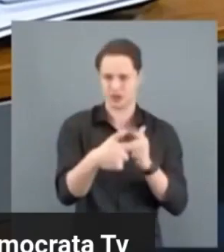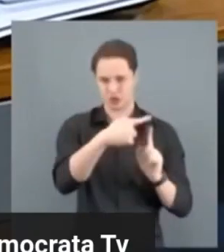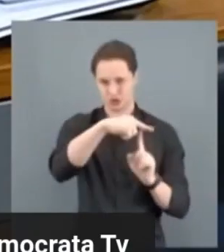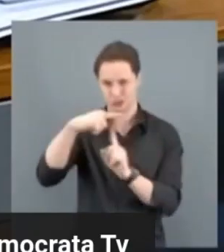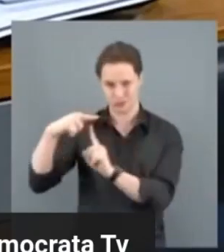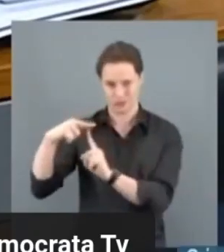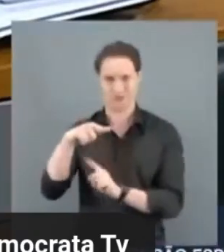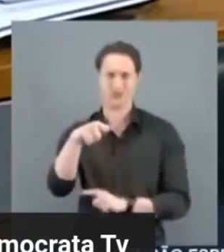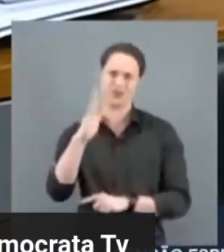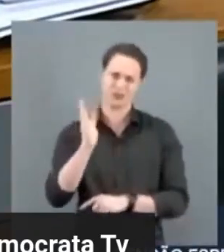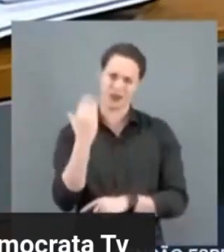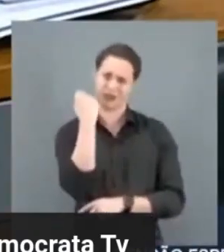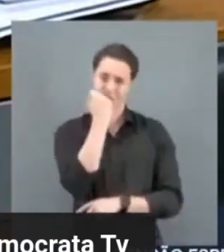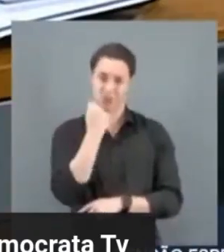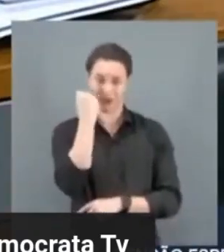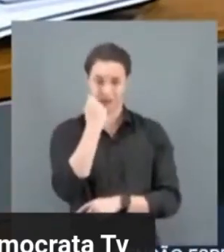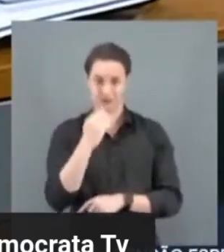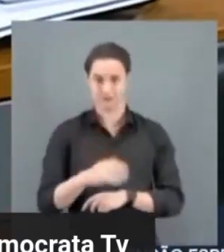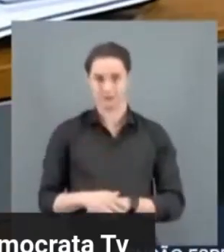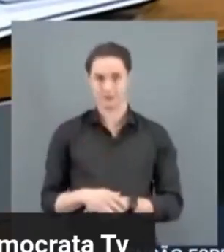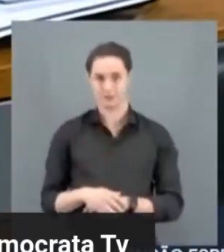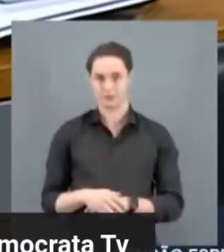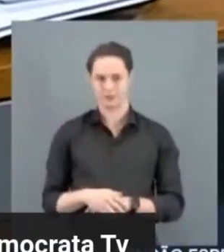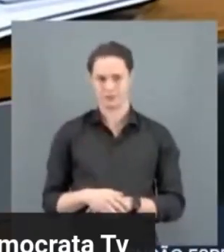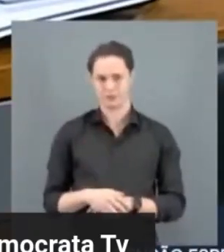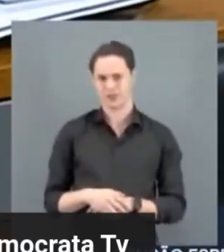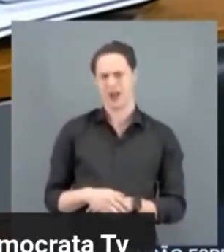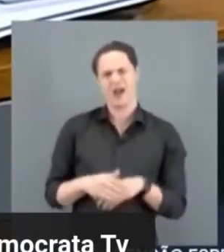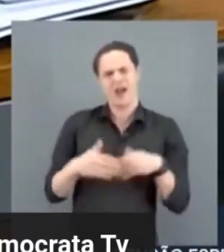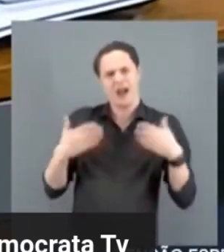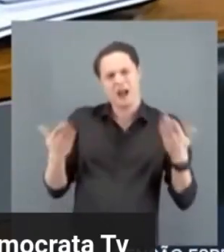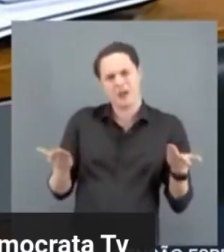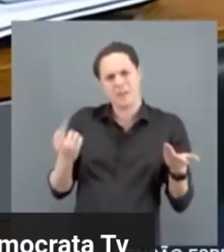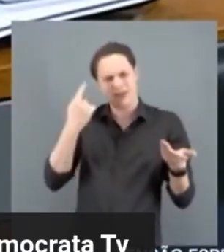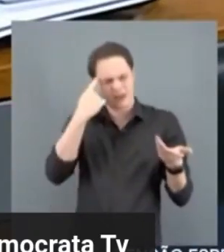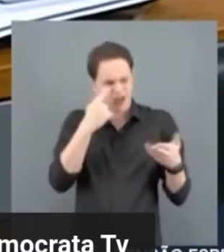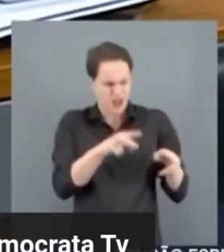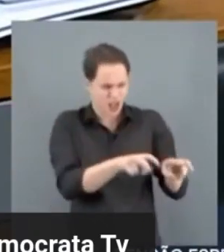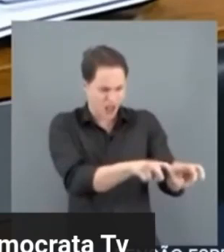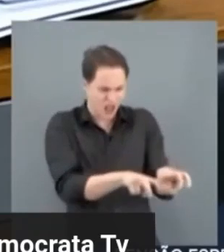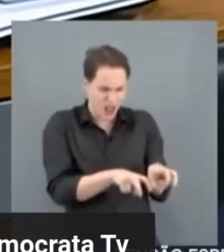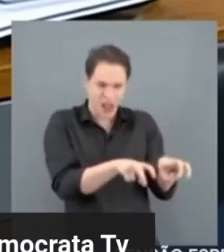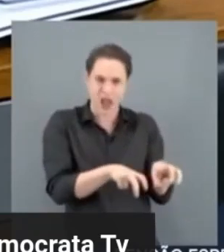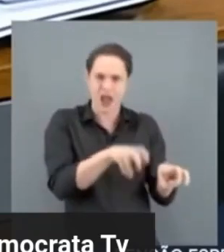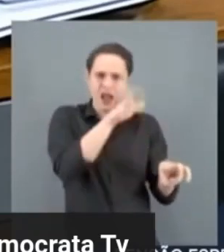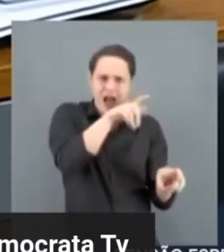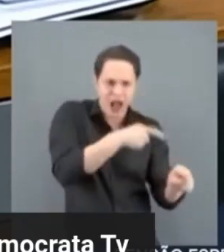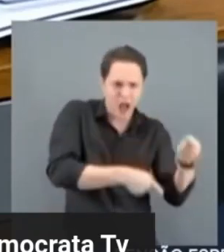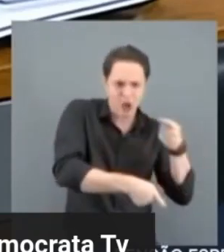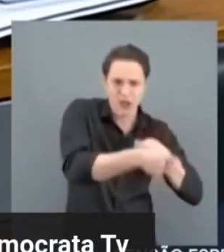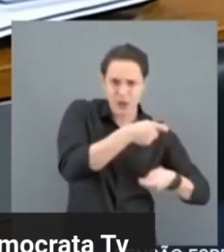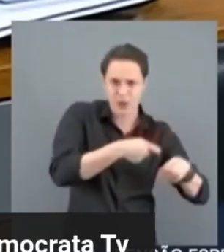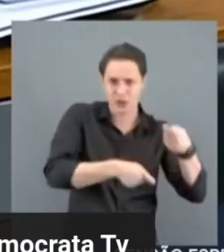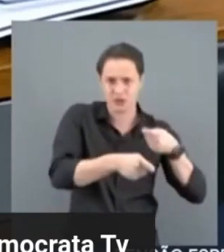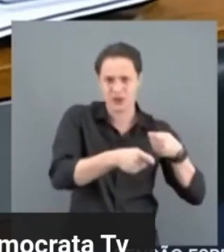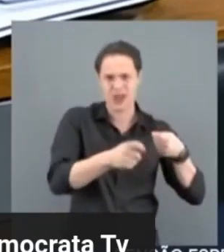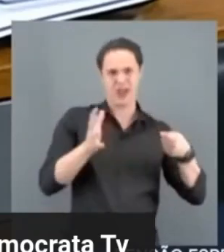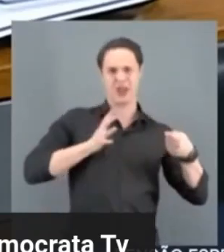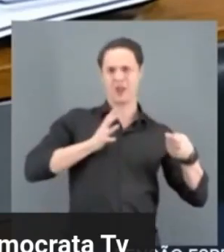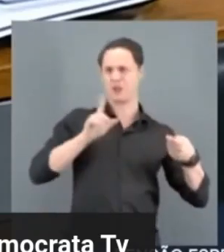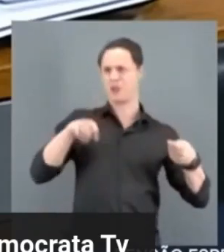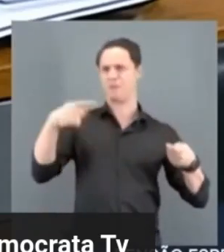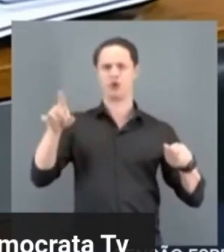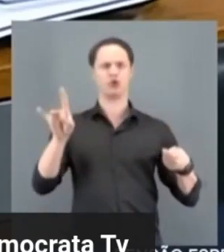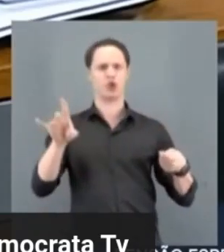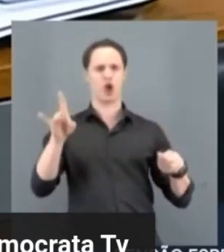Dizer que o agronegócio se tornou rico e próspero após Bolsonaro é uma